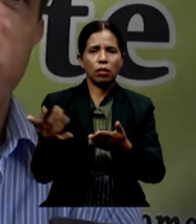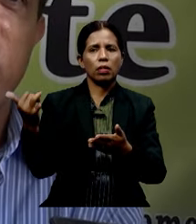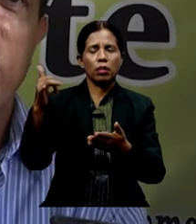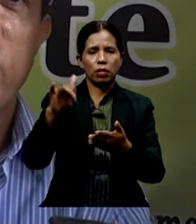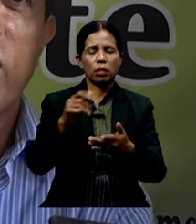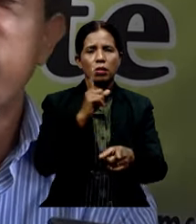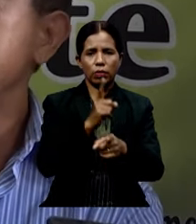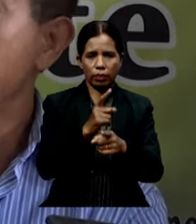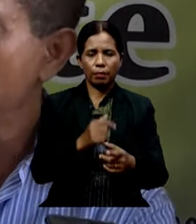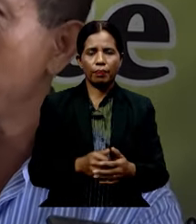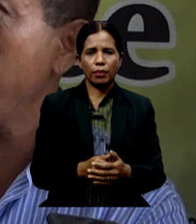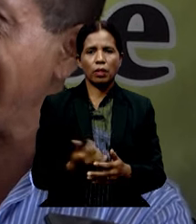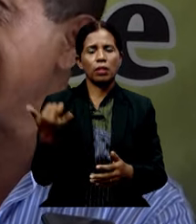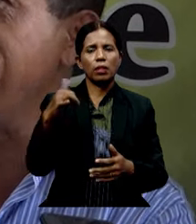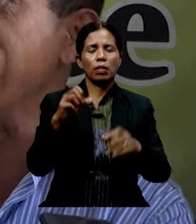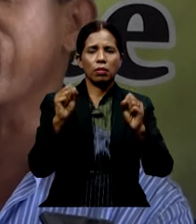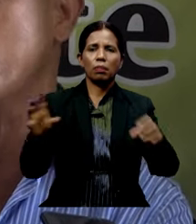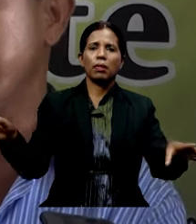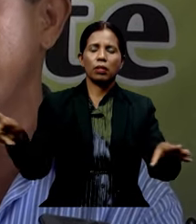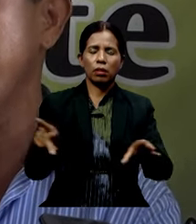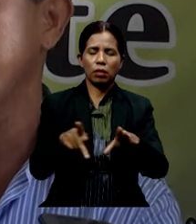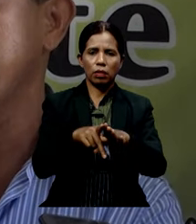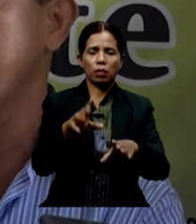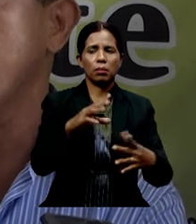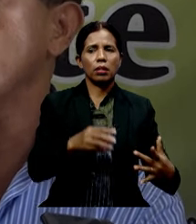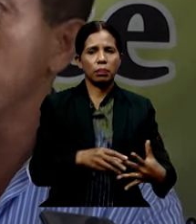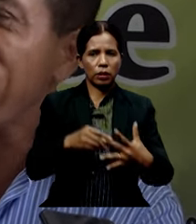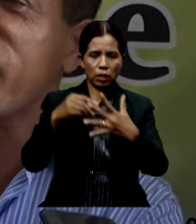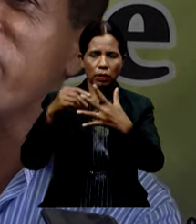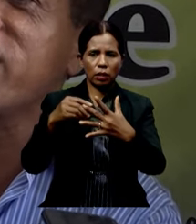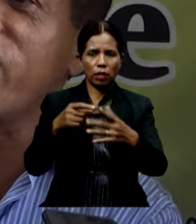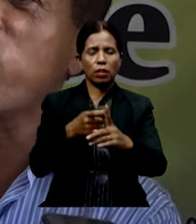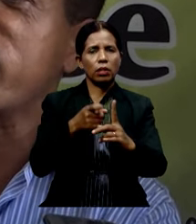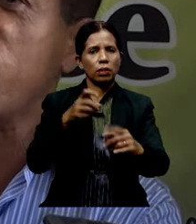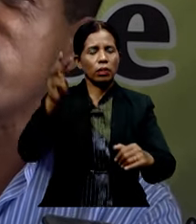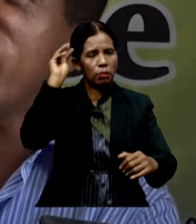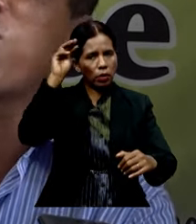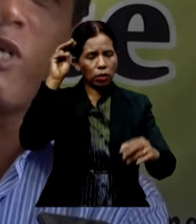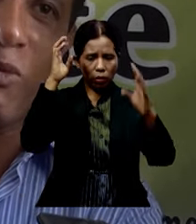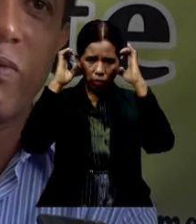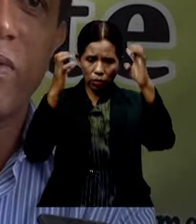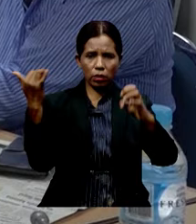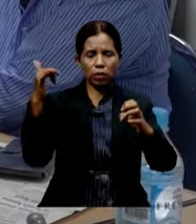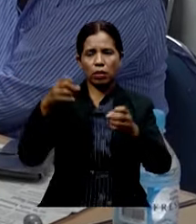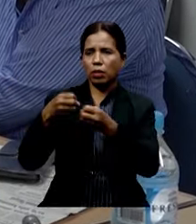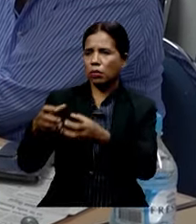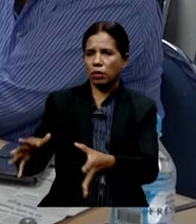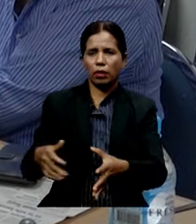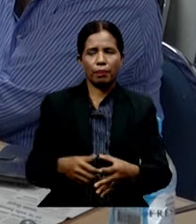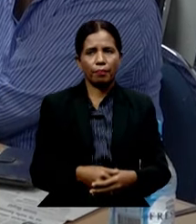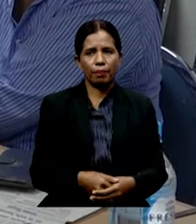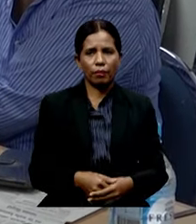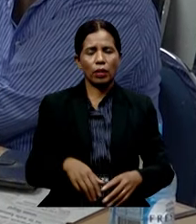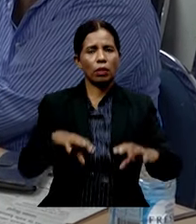vinculado. Cada sira momos ou a parte e a ingresso especial. O se parte Ministério da Educação sira excluído.